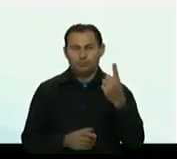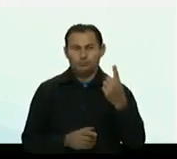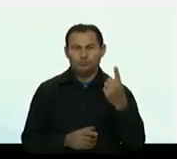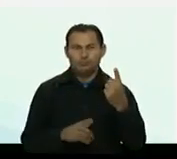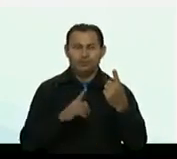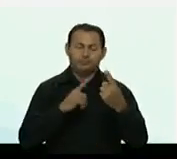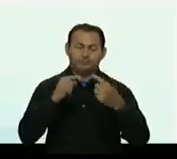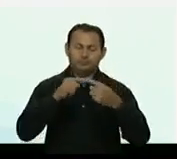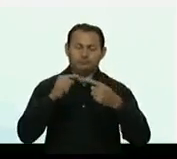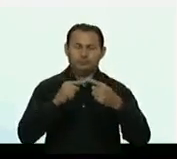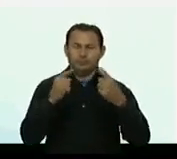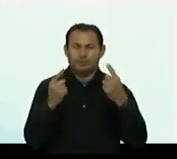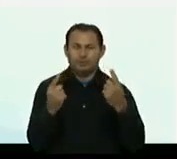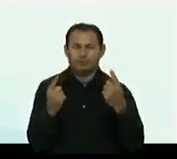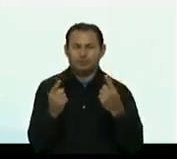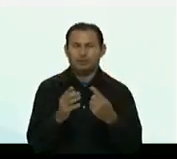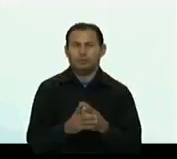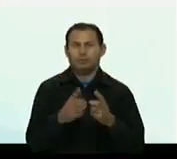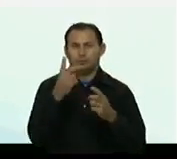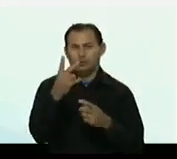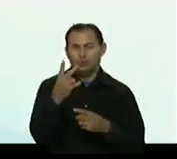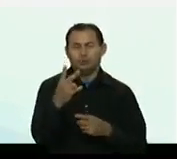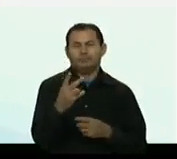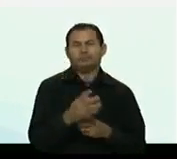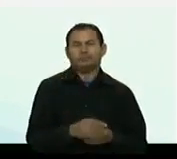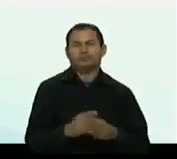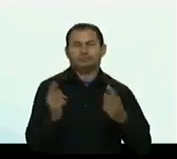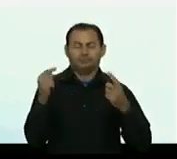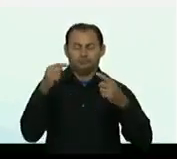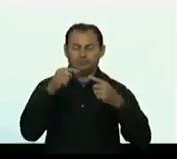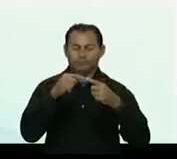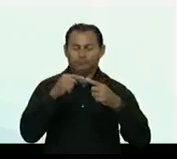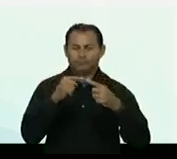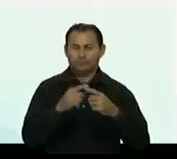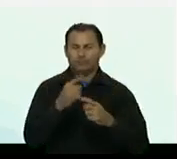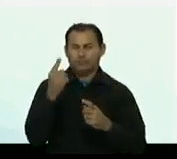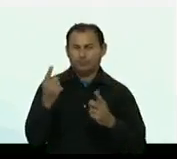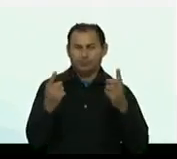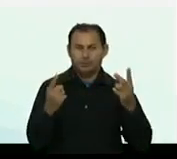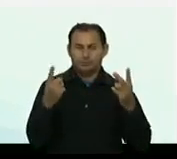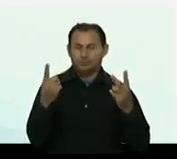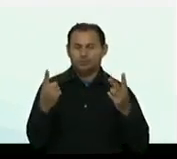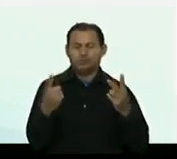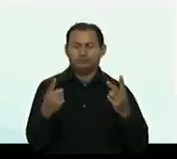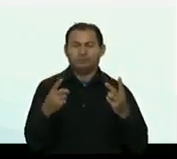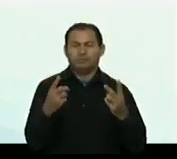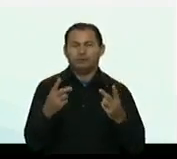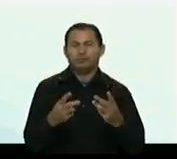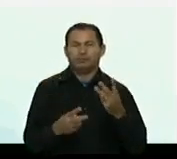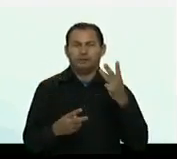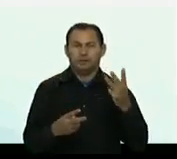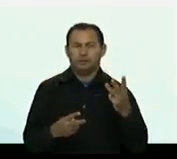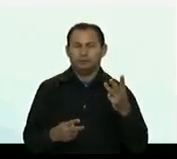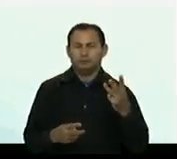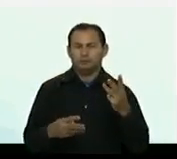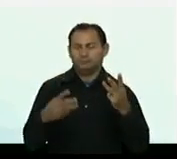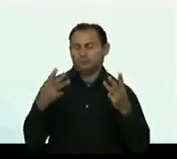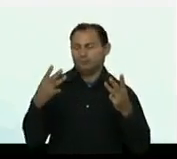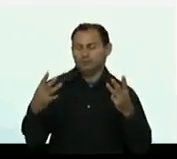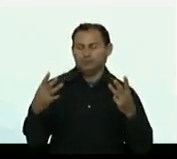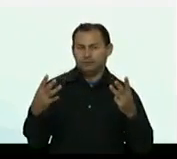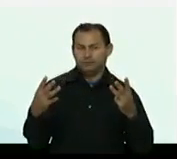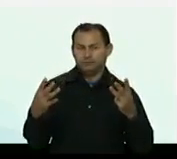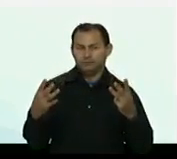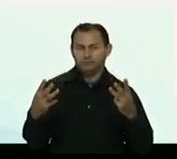um correspondente, o 2 tem um correspondente que é o 1, o 3 tem o